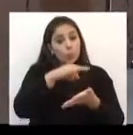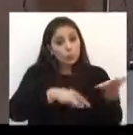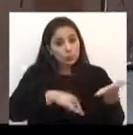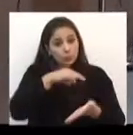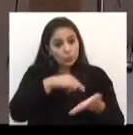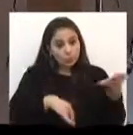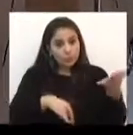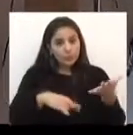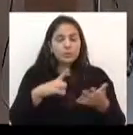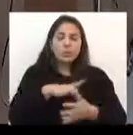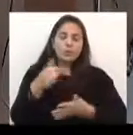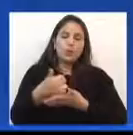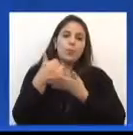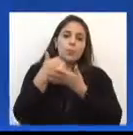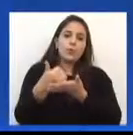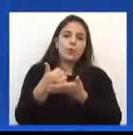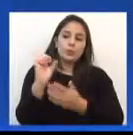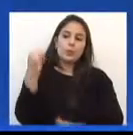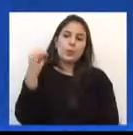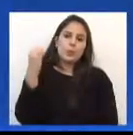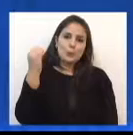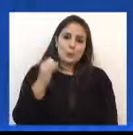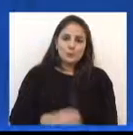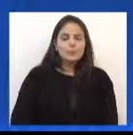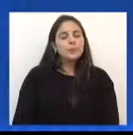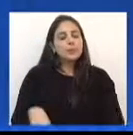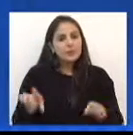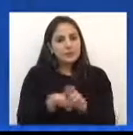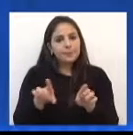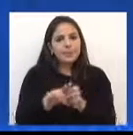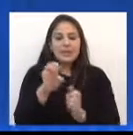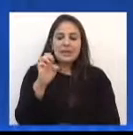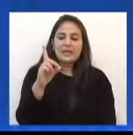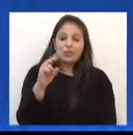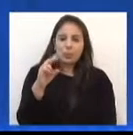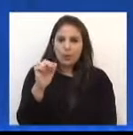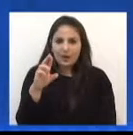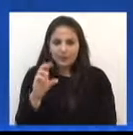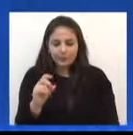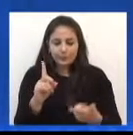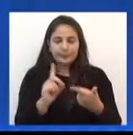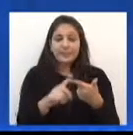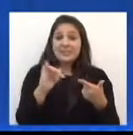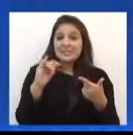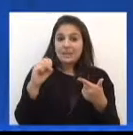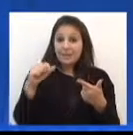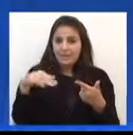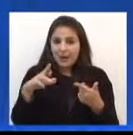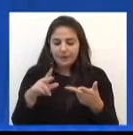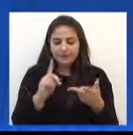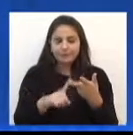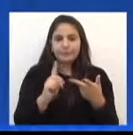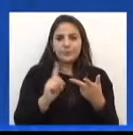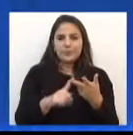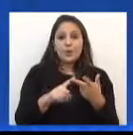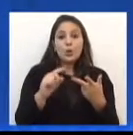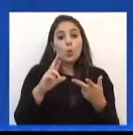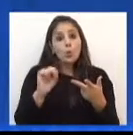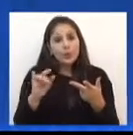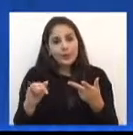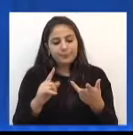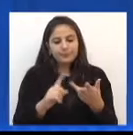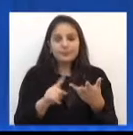tramitação teve o apoio de 8. Entre eles, Eduardo Pelicioli, Isamar Oliveira, Rui